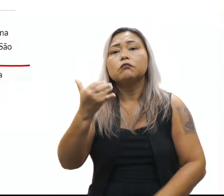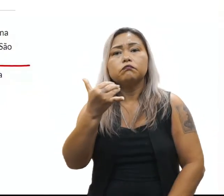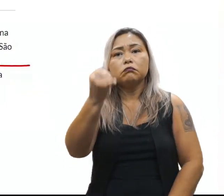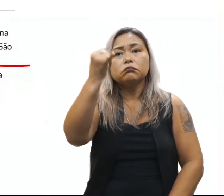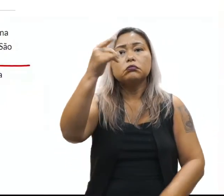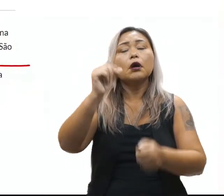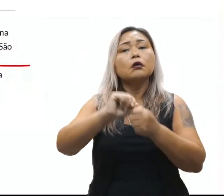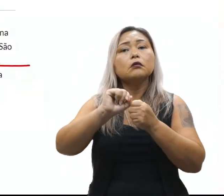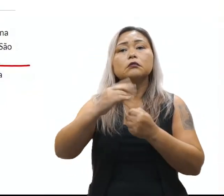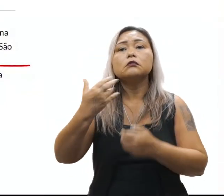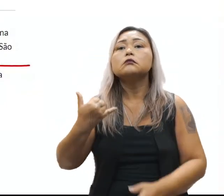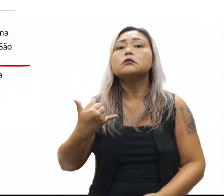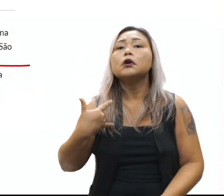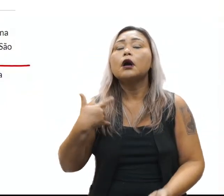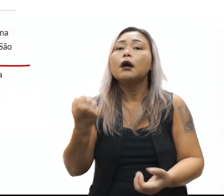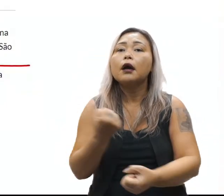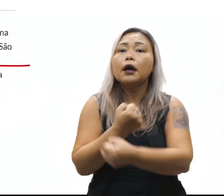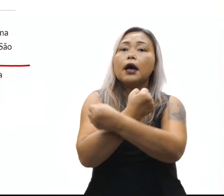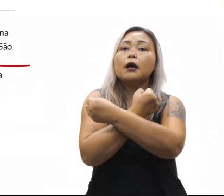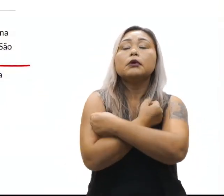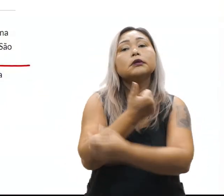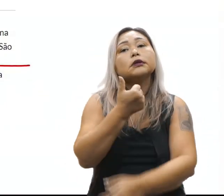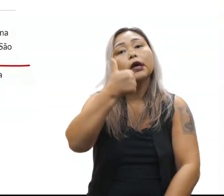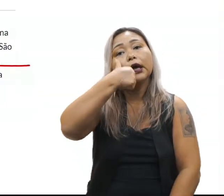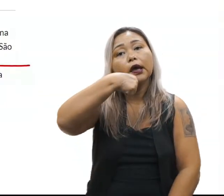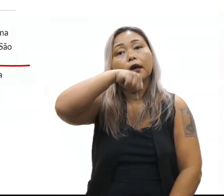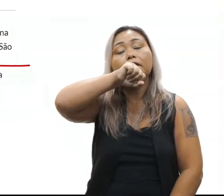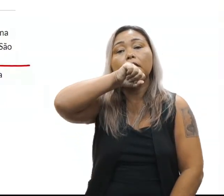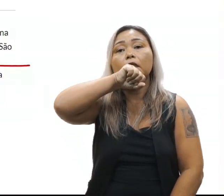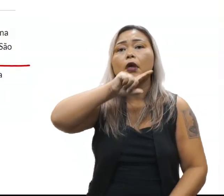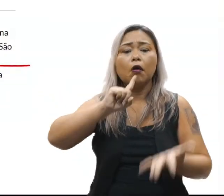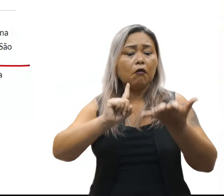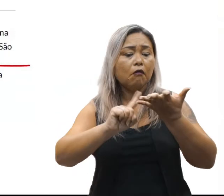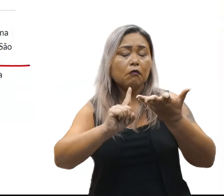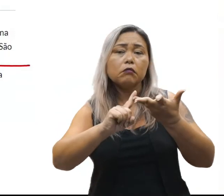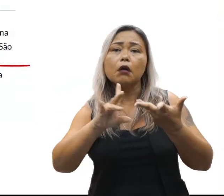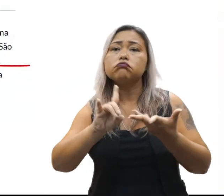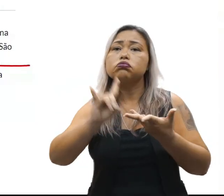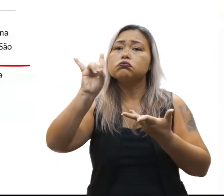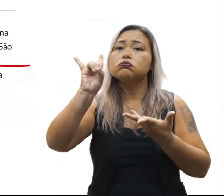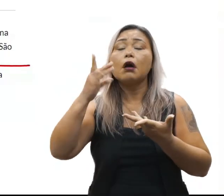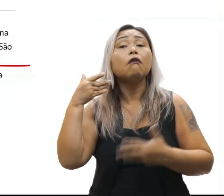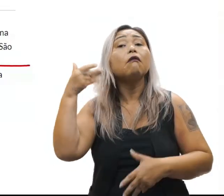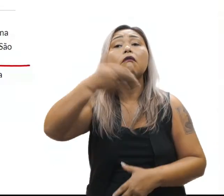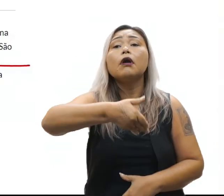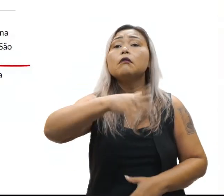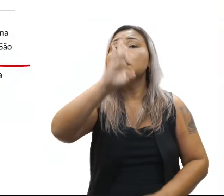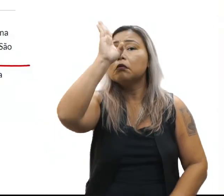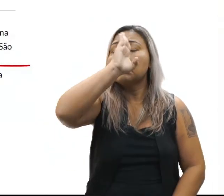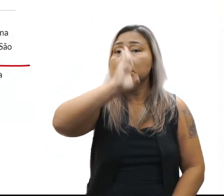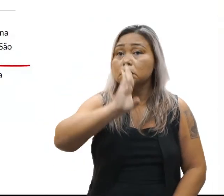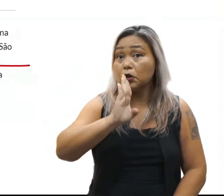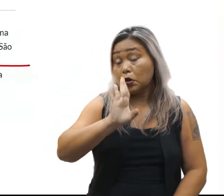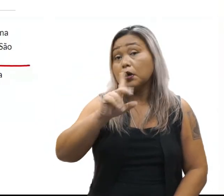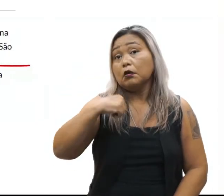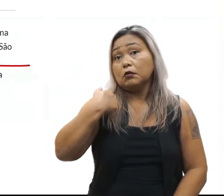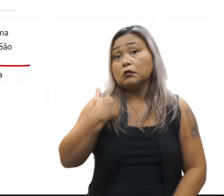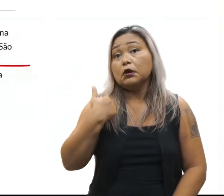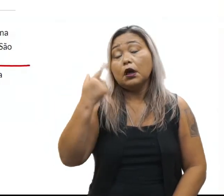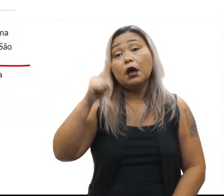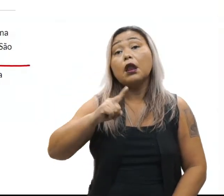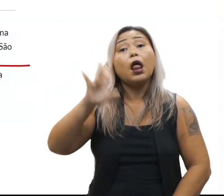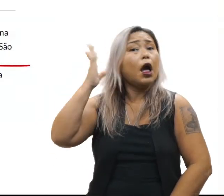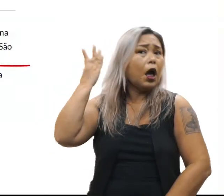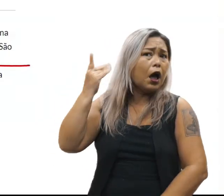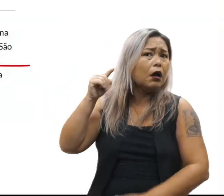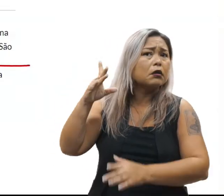morreu perto, abraçado com a mãe dele. Então, assim, vários bolivianos vêm tentar a vida no Brasil, porque a região onde eles vivem é muito